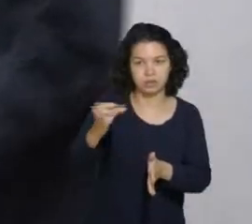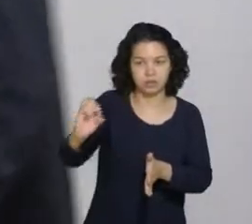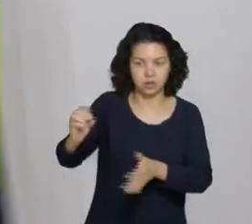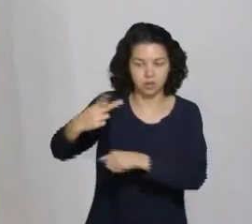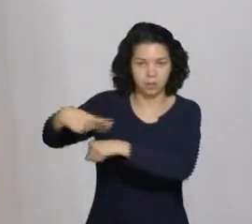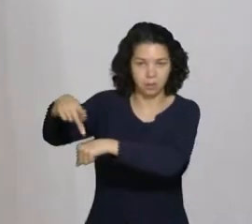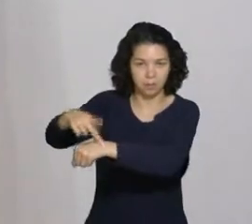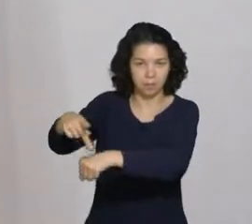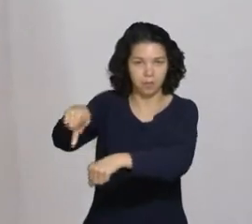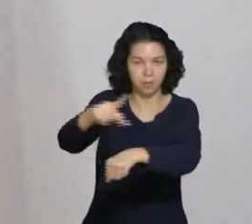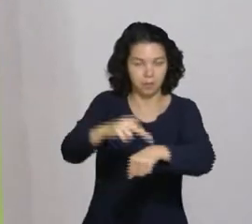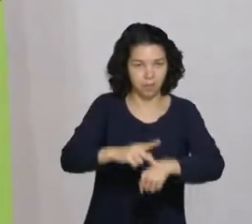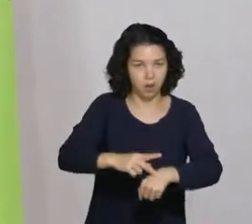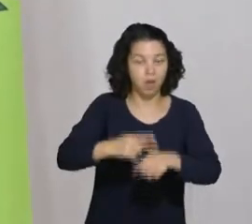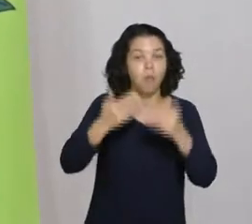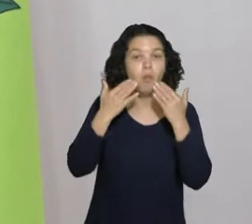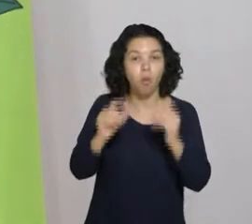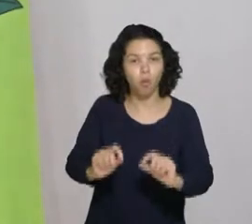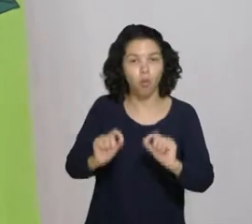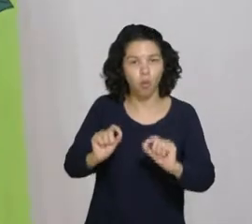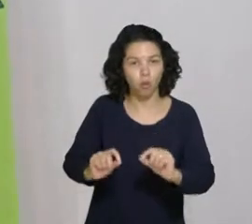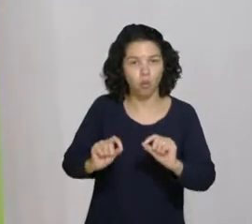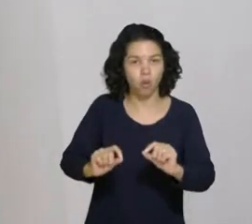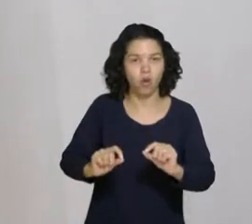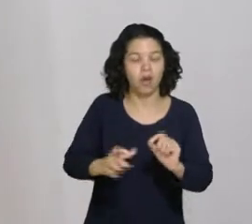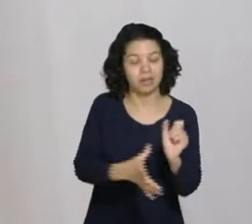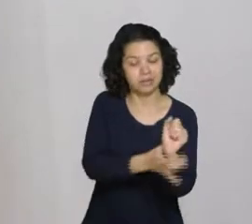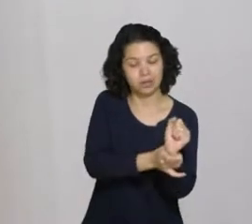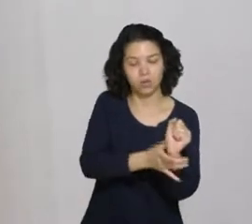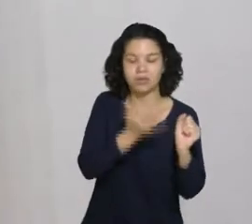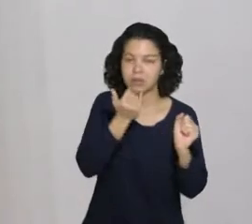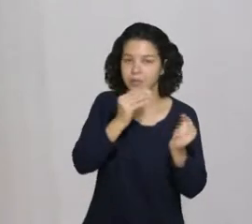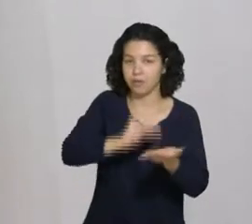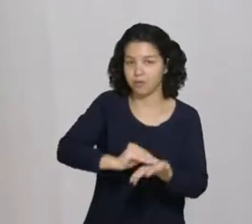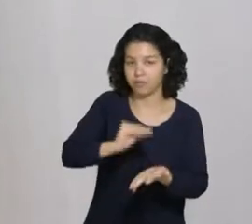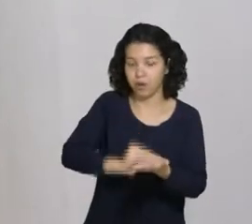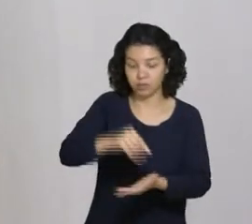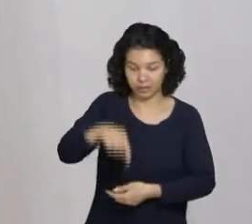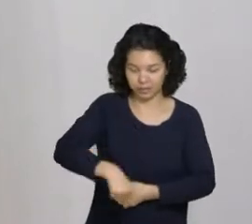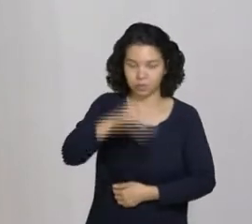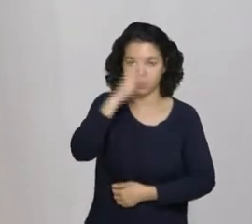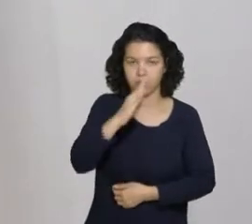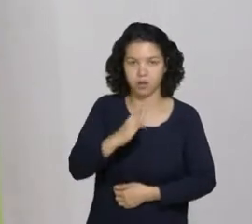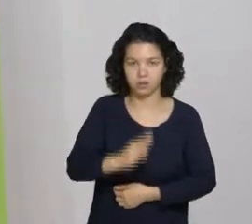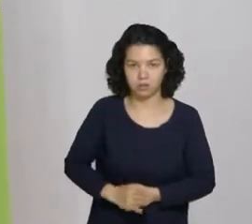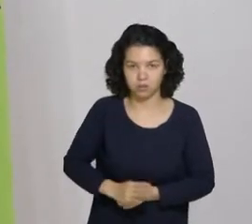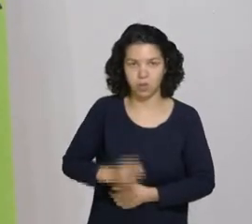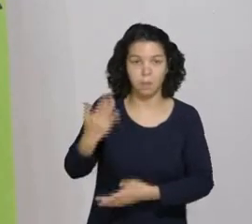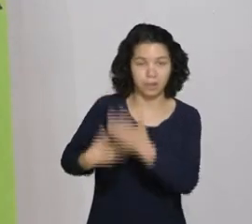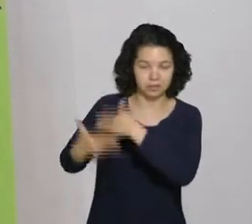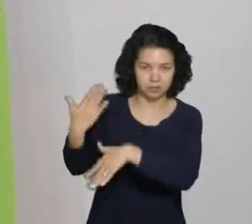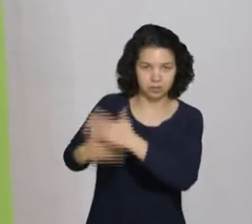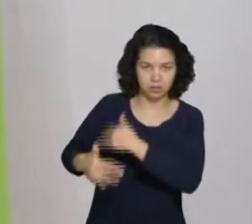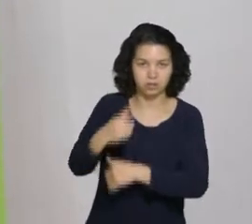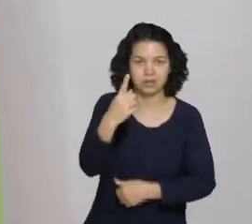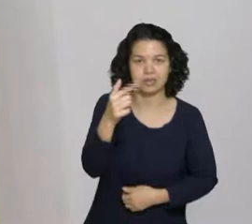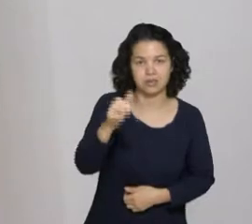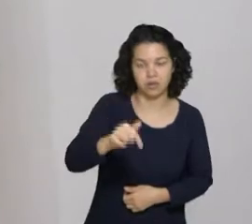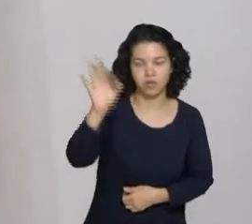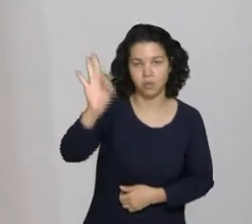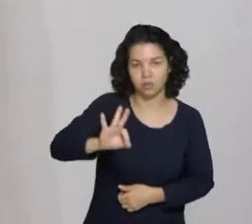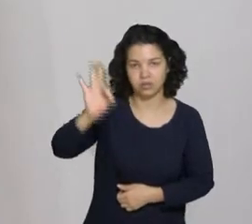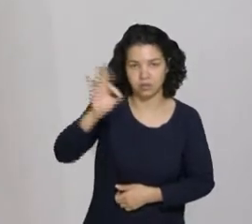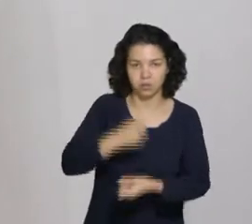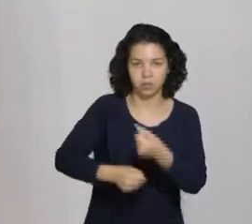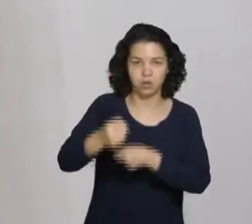países apontou que a taxa de insegurança alimentar brasileira que era de dezessete por cento em